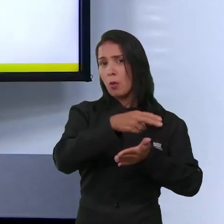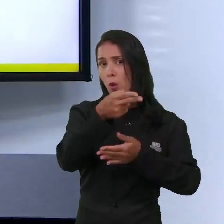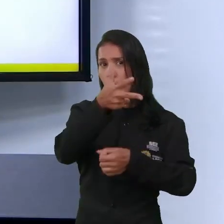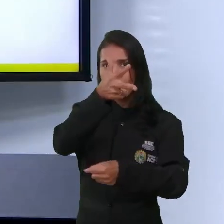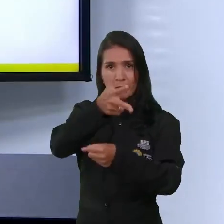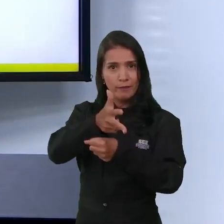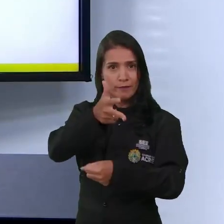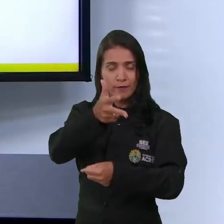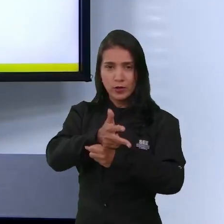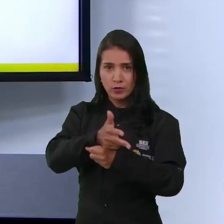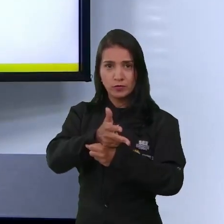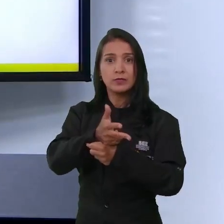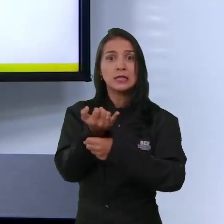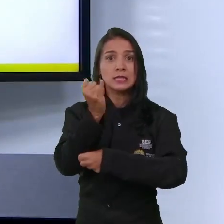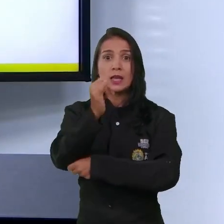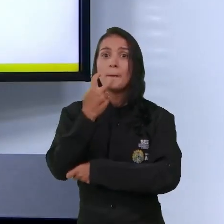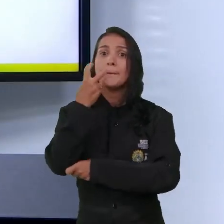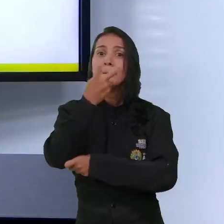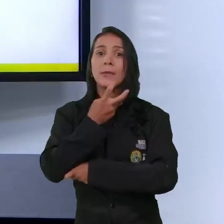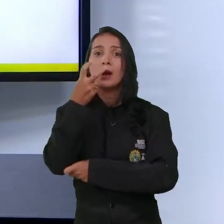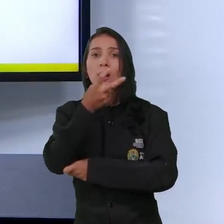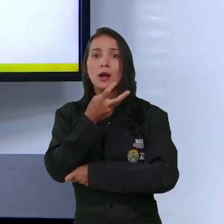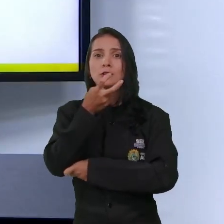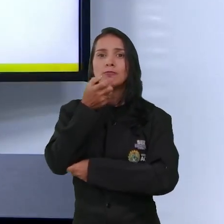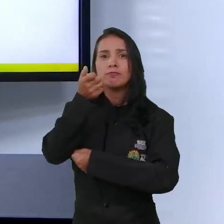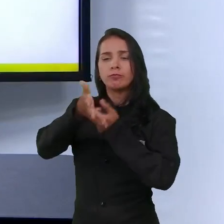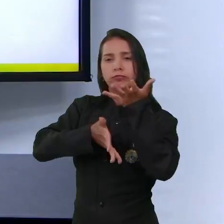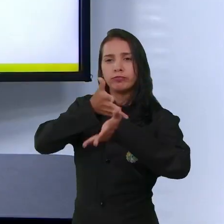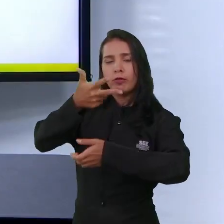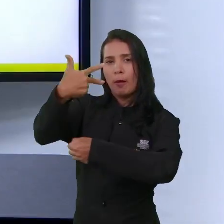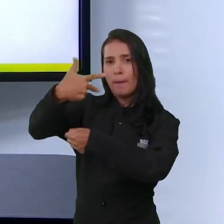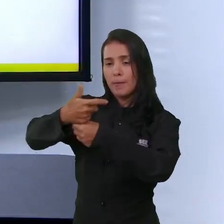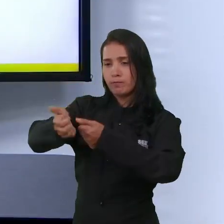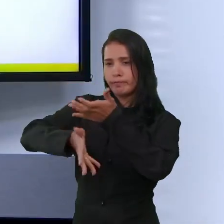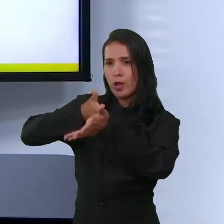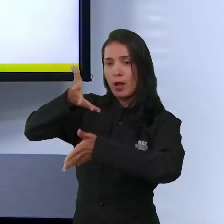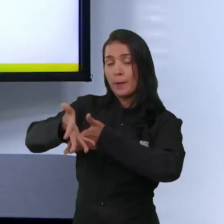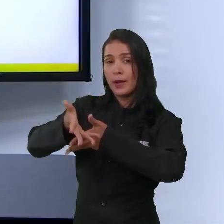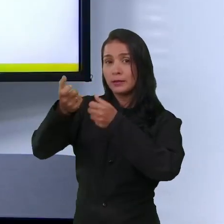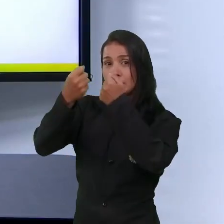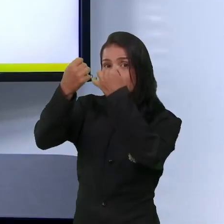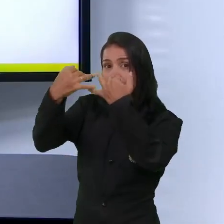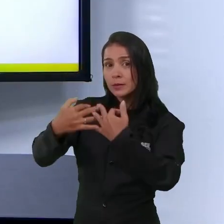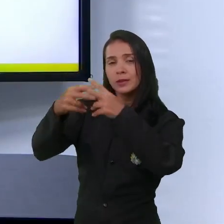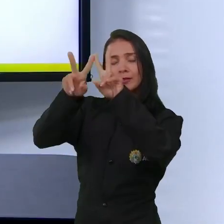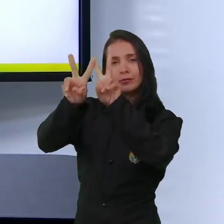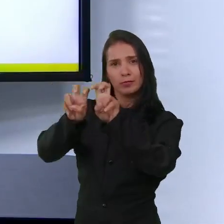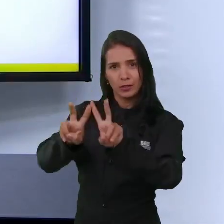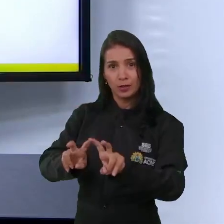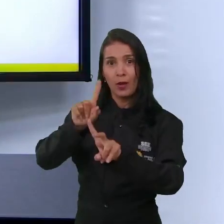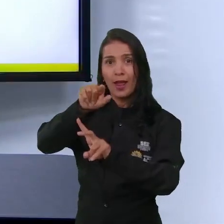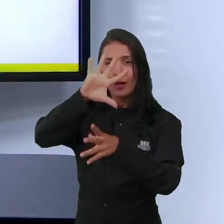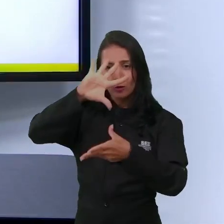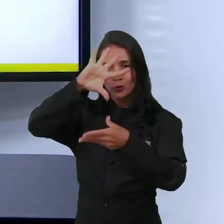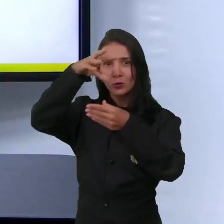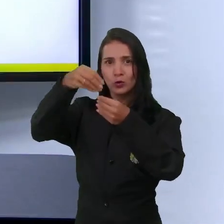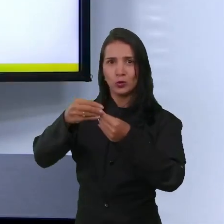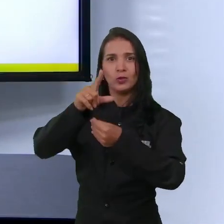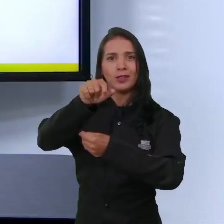na modalidade oral que vão falar ali sobre o assunto. Então, toda essa mistura, essa junção é chamada